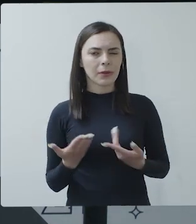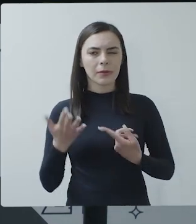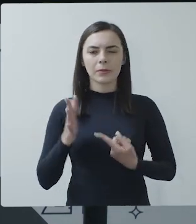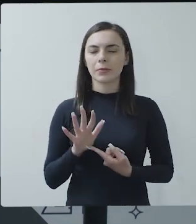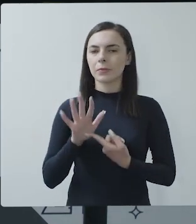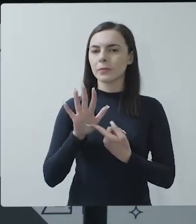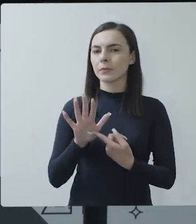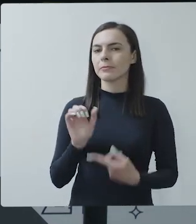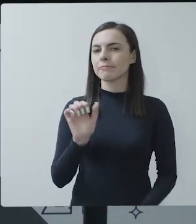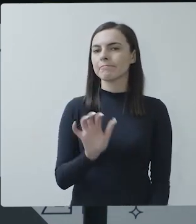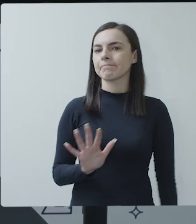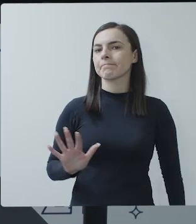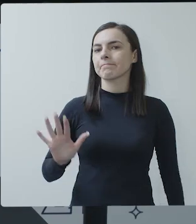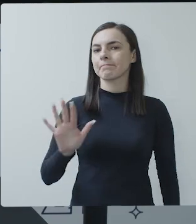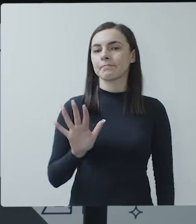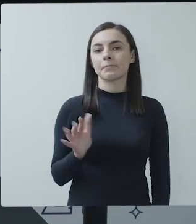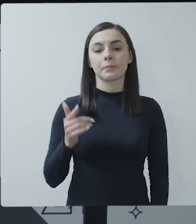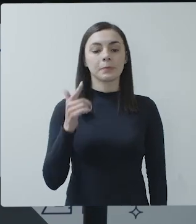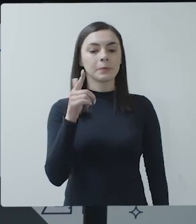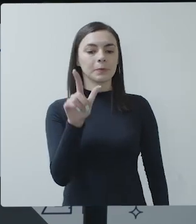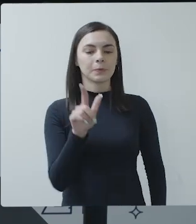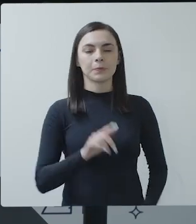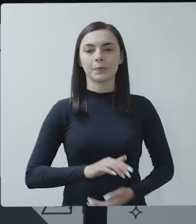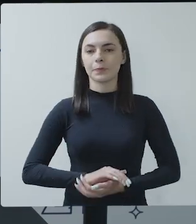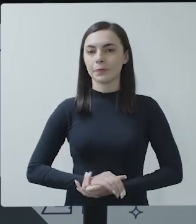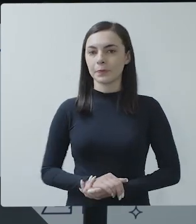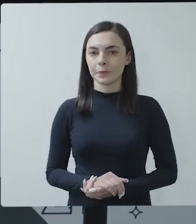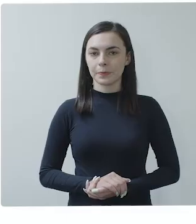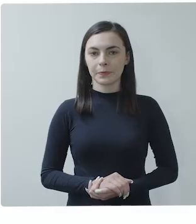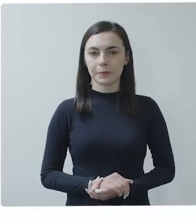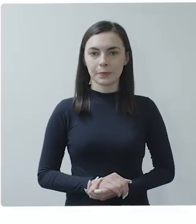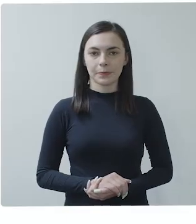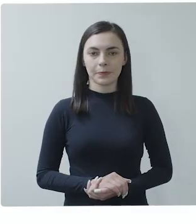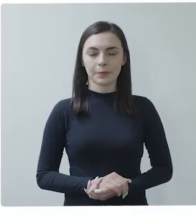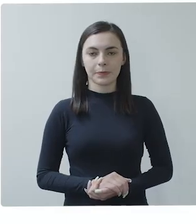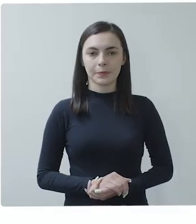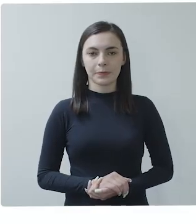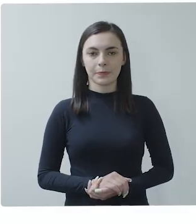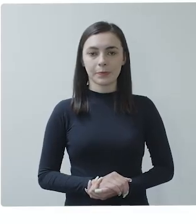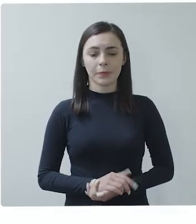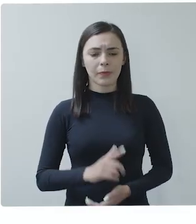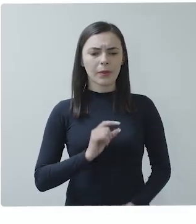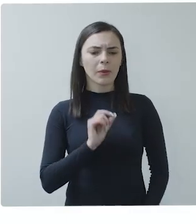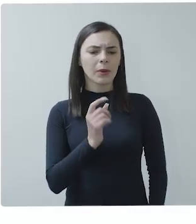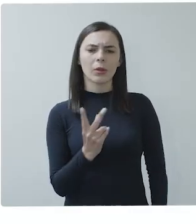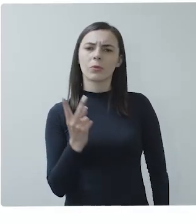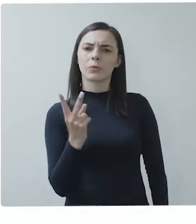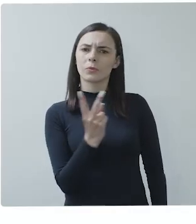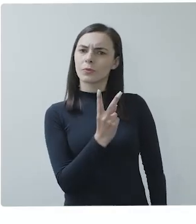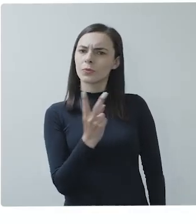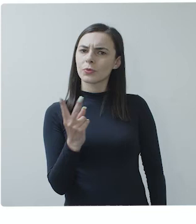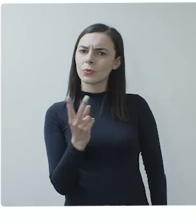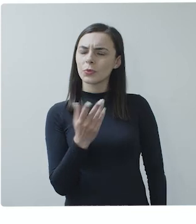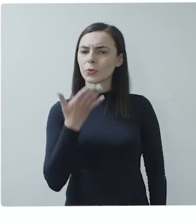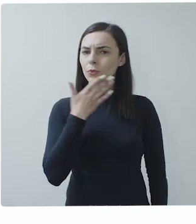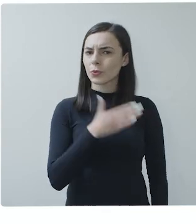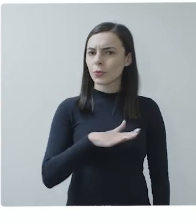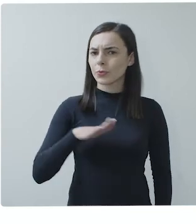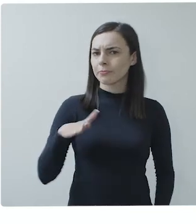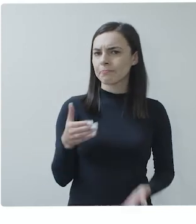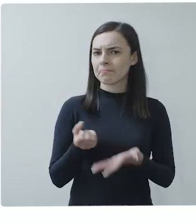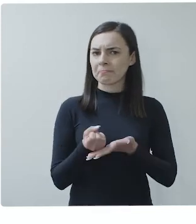Enquanto isso, eu vou mostrar para vocês uma outra imagem. Olha só, são duas